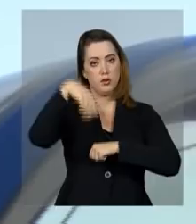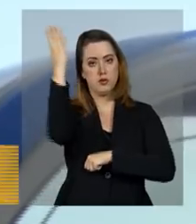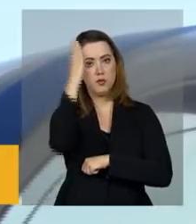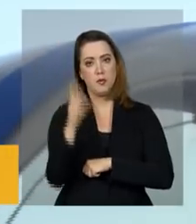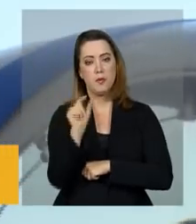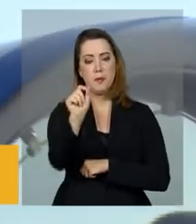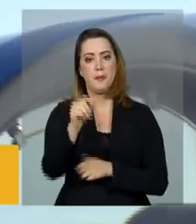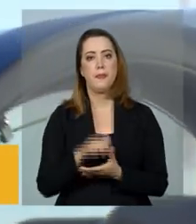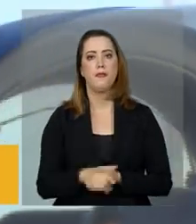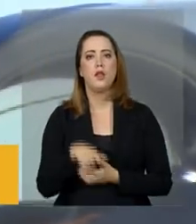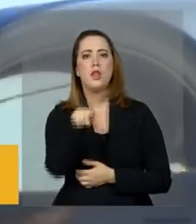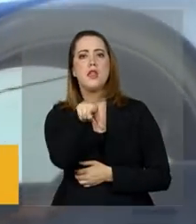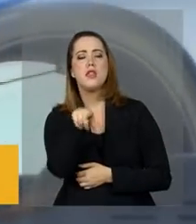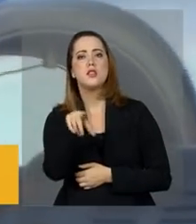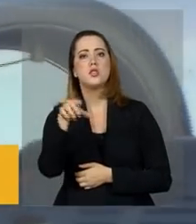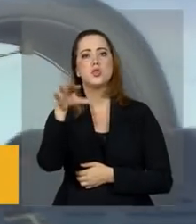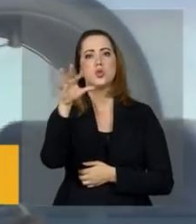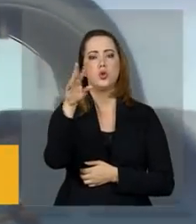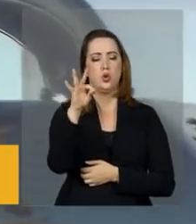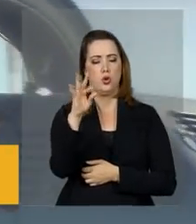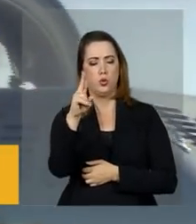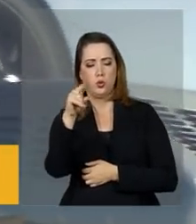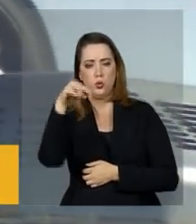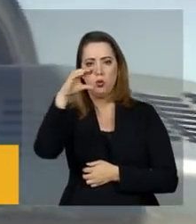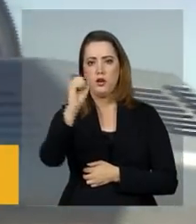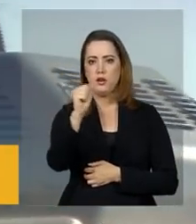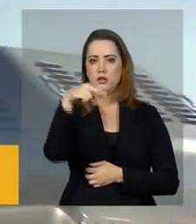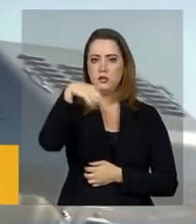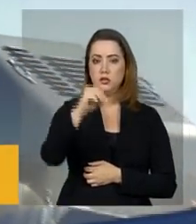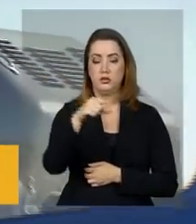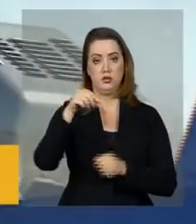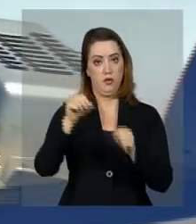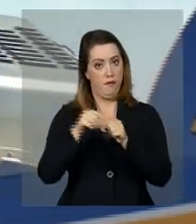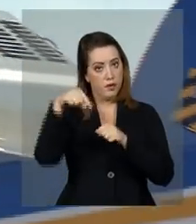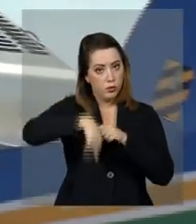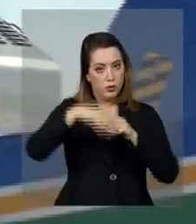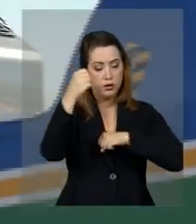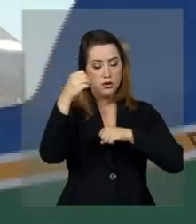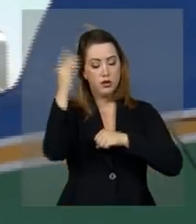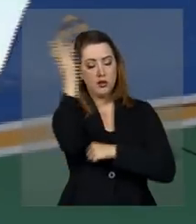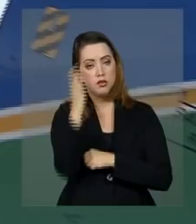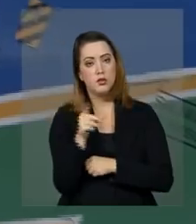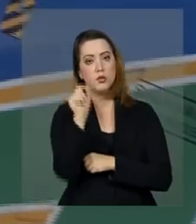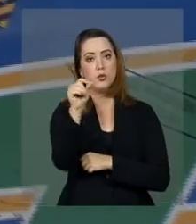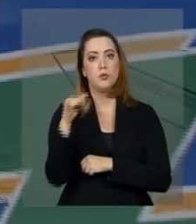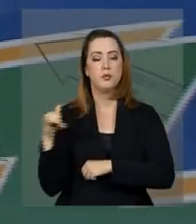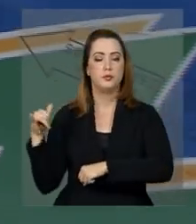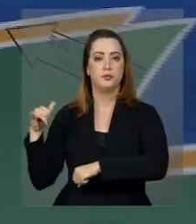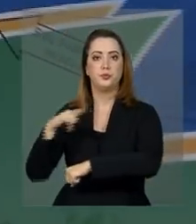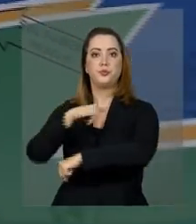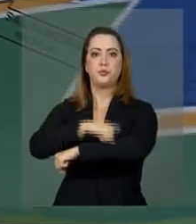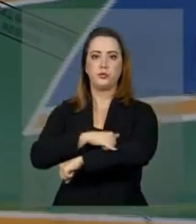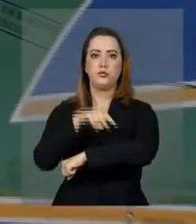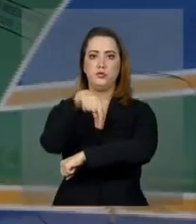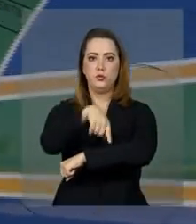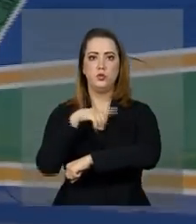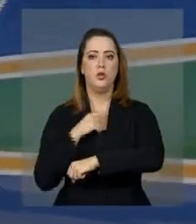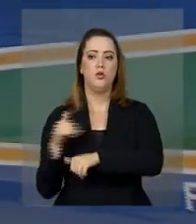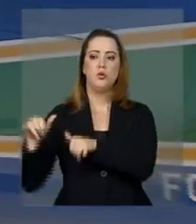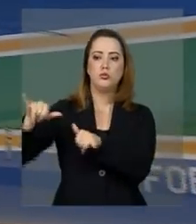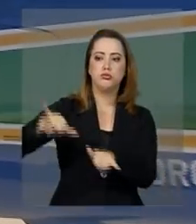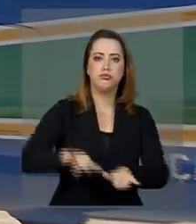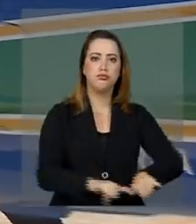um Super Tucano, um avião produzido no Brasil pela Embraer. E é com esses aviões aqui que os pilotos da Esquadrilha da Fumaça fazem